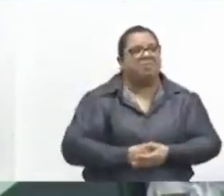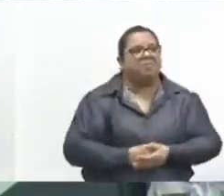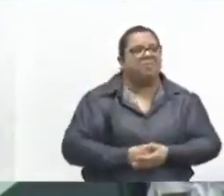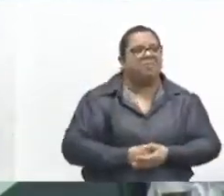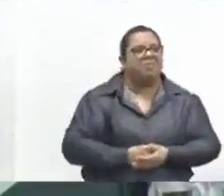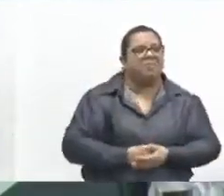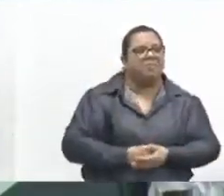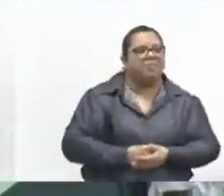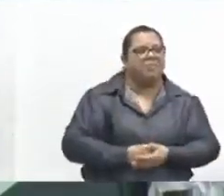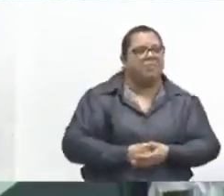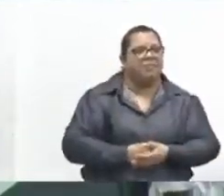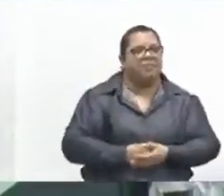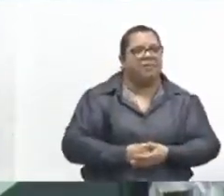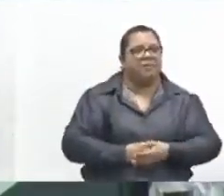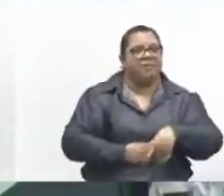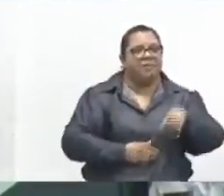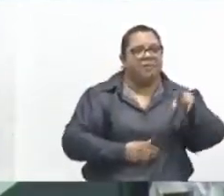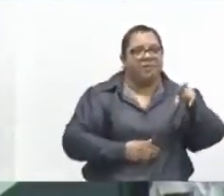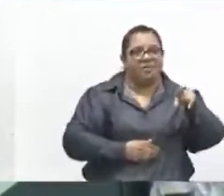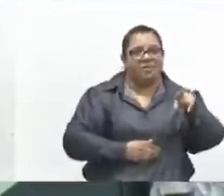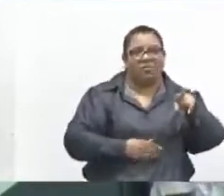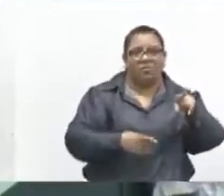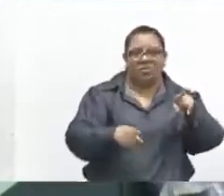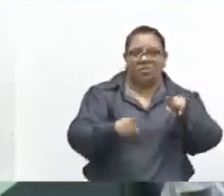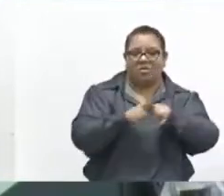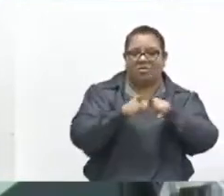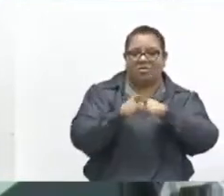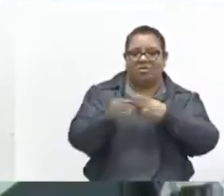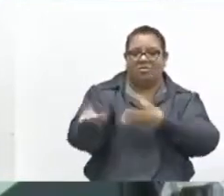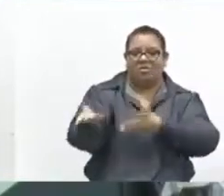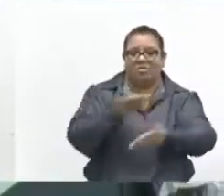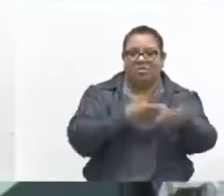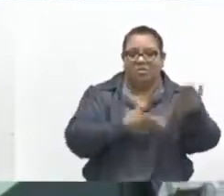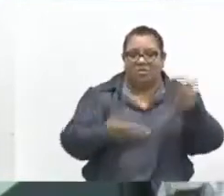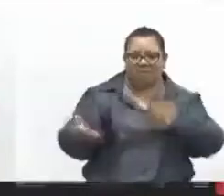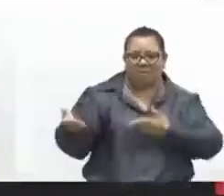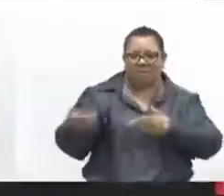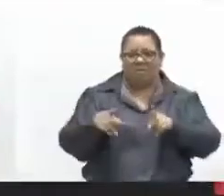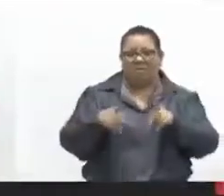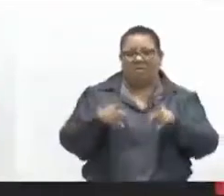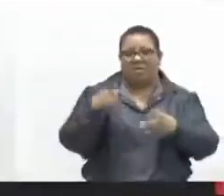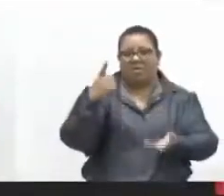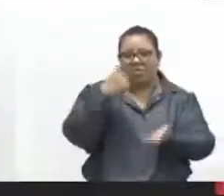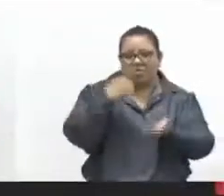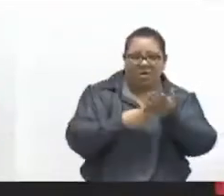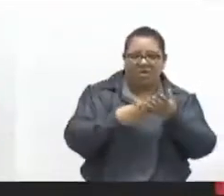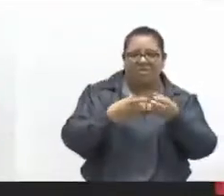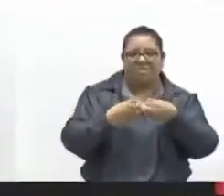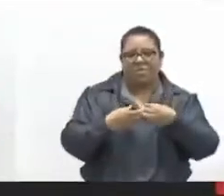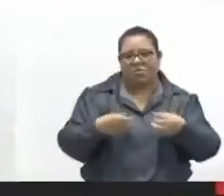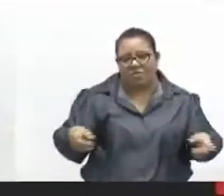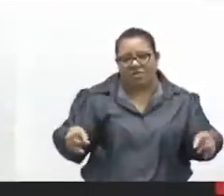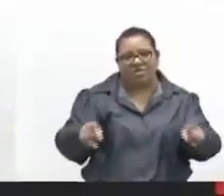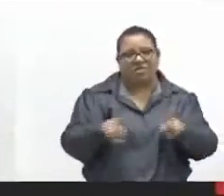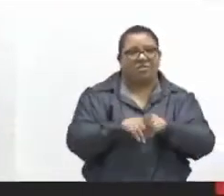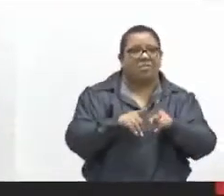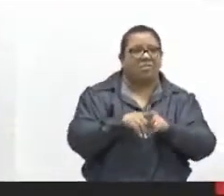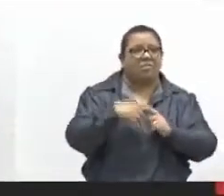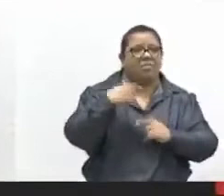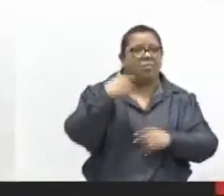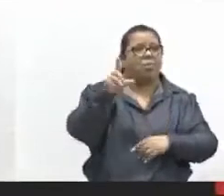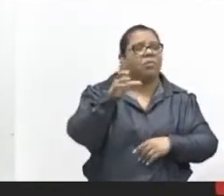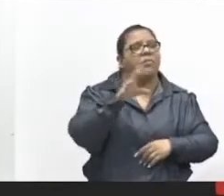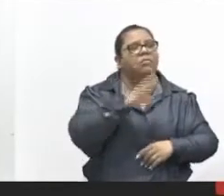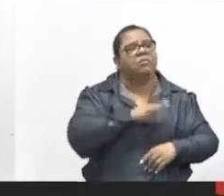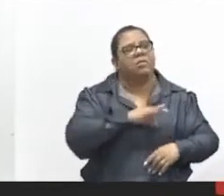aí coloca alguns pontos da concessão, que é importante também, que é a comprovação de vulnerabilidade social, não receber qualquer outra bolsa que seja